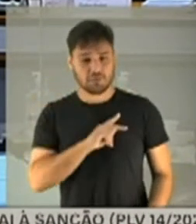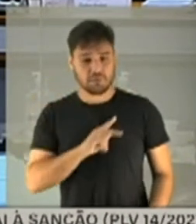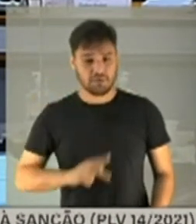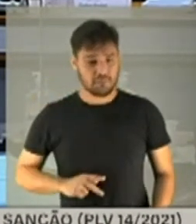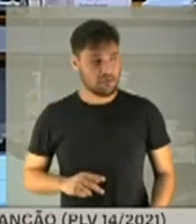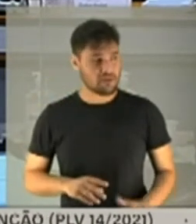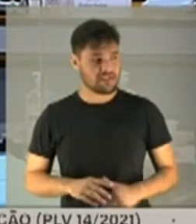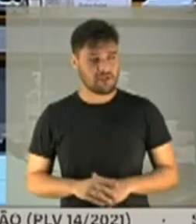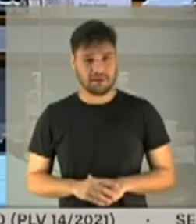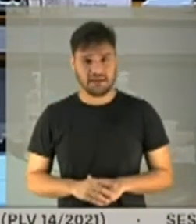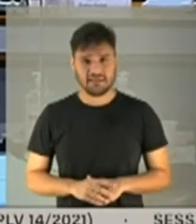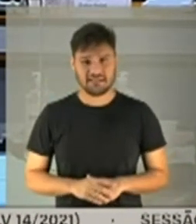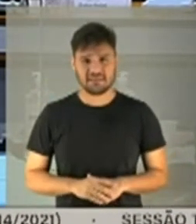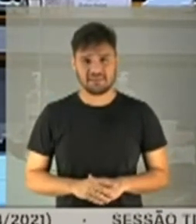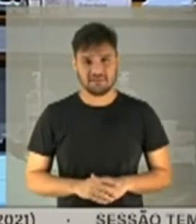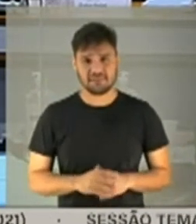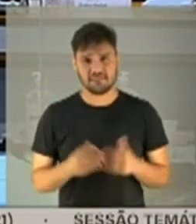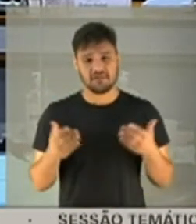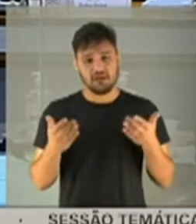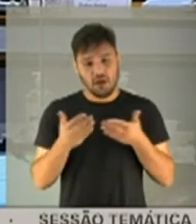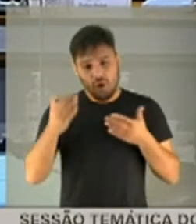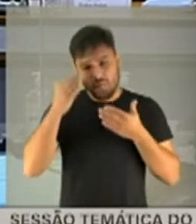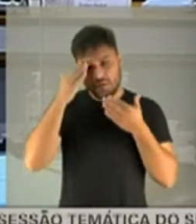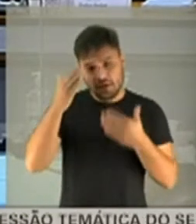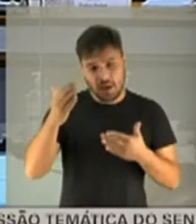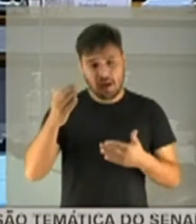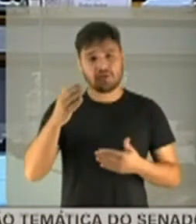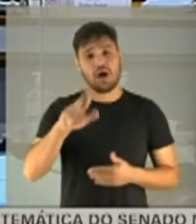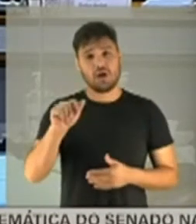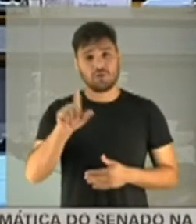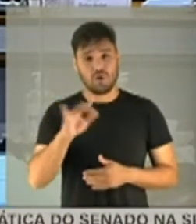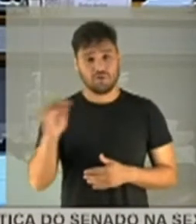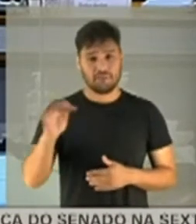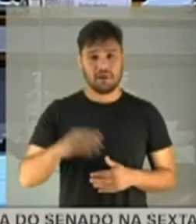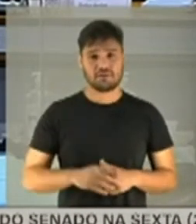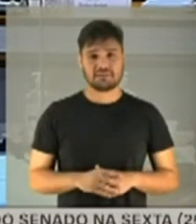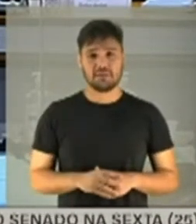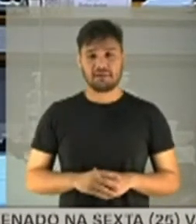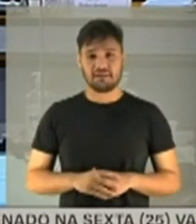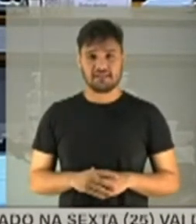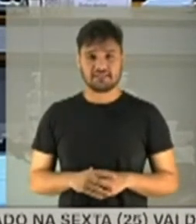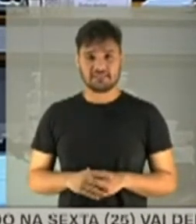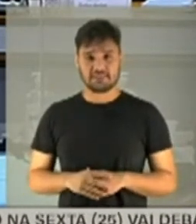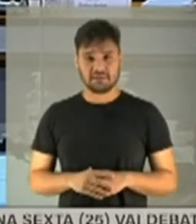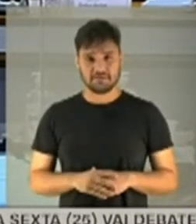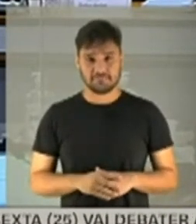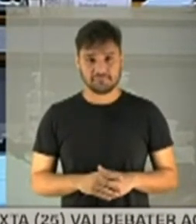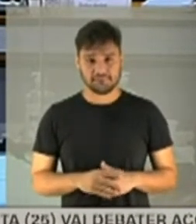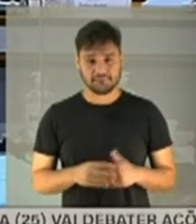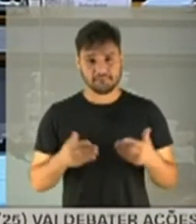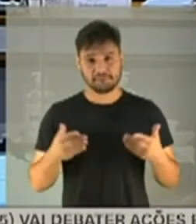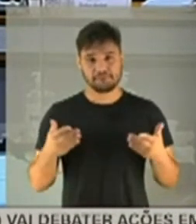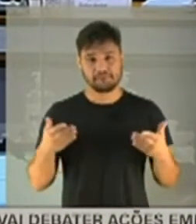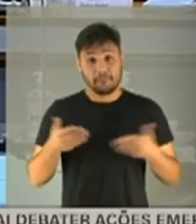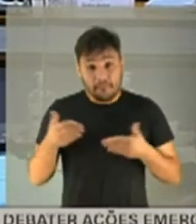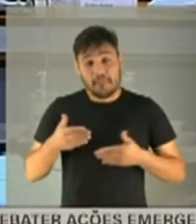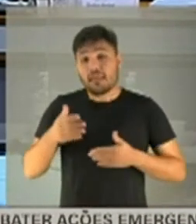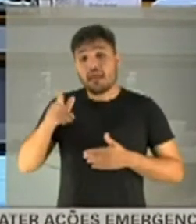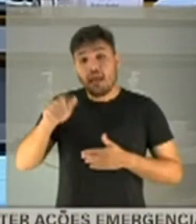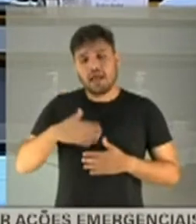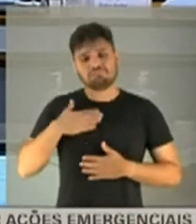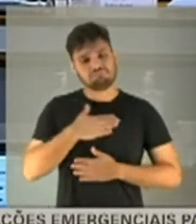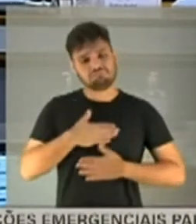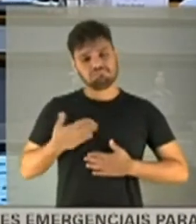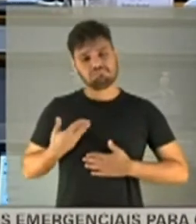senhor vice-presidente, senador Randolph. Uma satisfação estar aqui nessa comissão parlamentar de inquérito, uma satisfação estar aqui